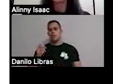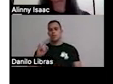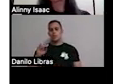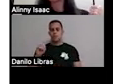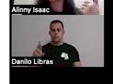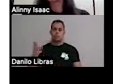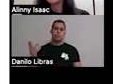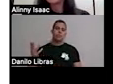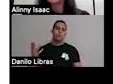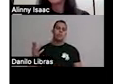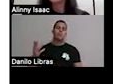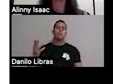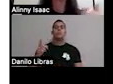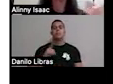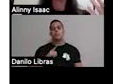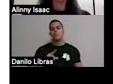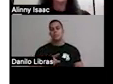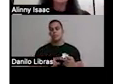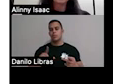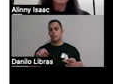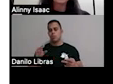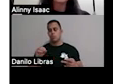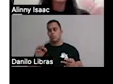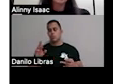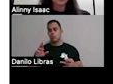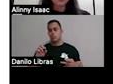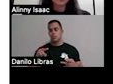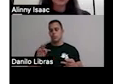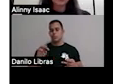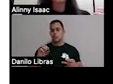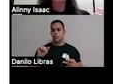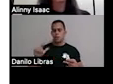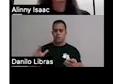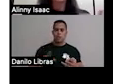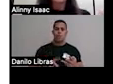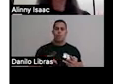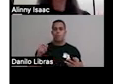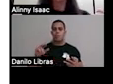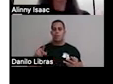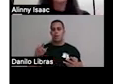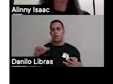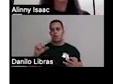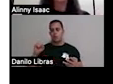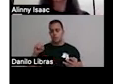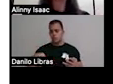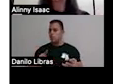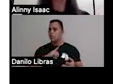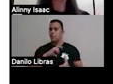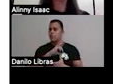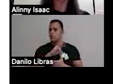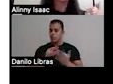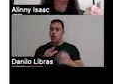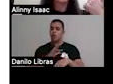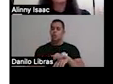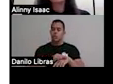demência frontotemporal, doença de Parkinson. E nessas condições, né, esclerose lateral amiotrófica, havia o aumento, né, de componentes